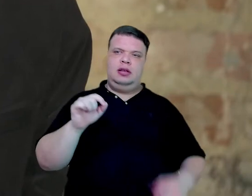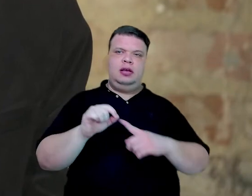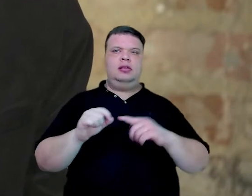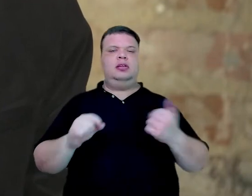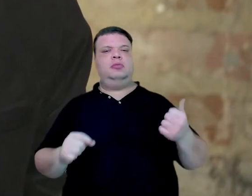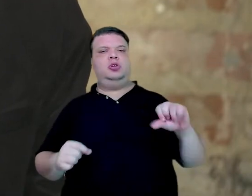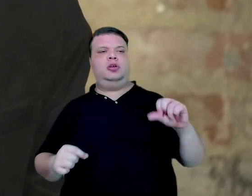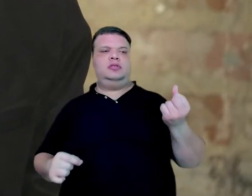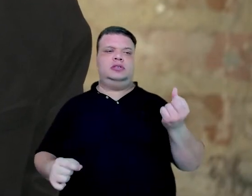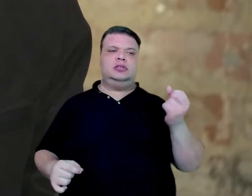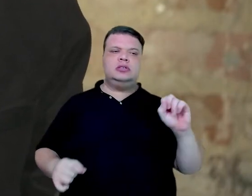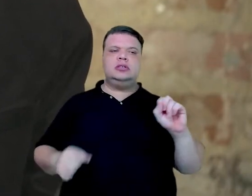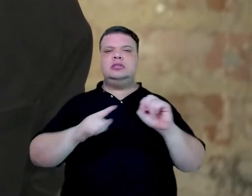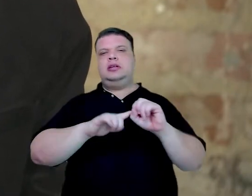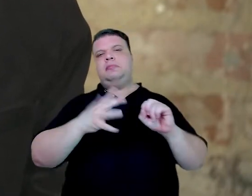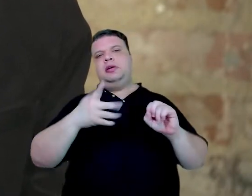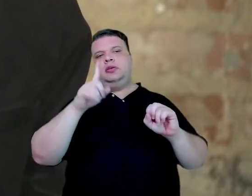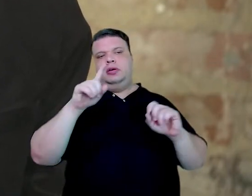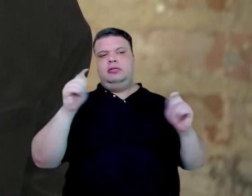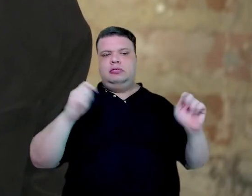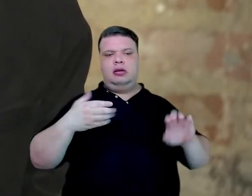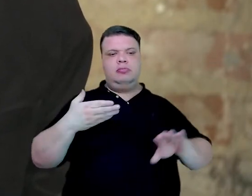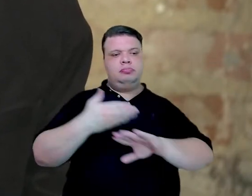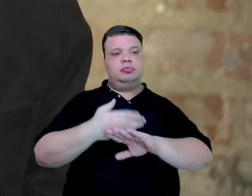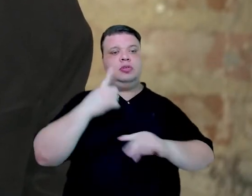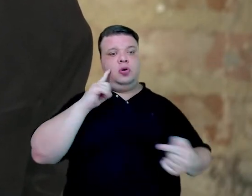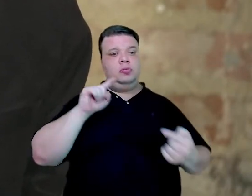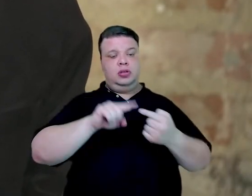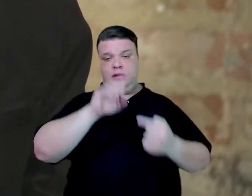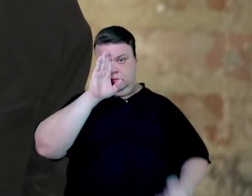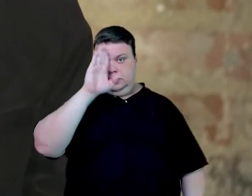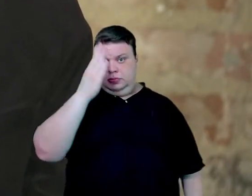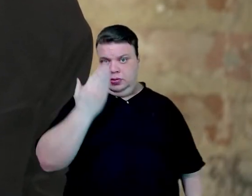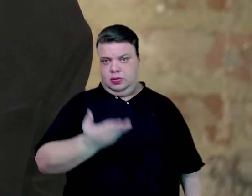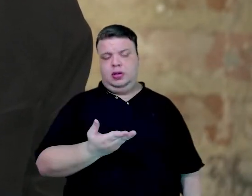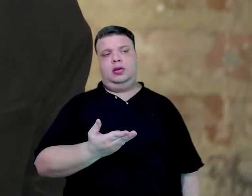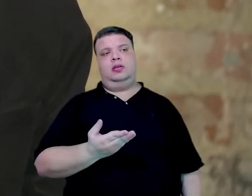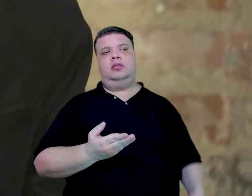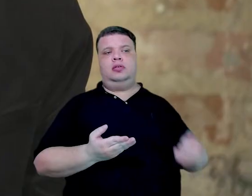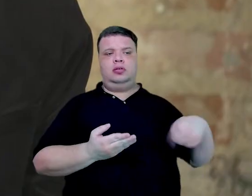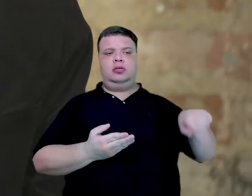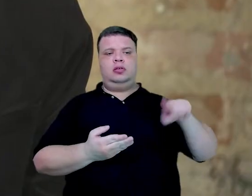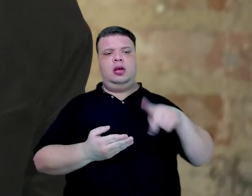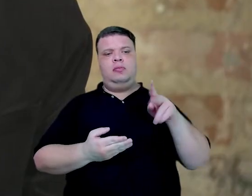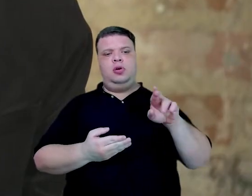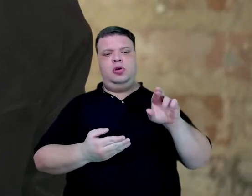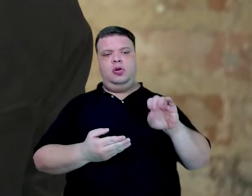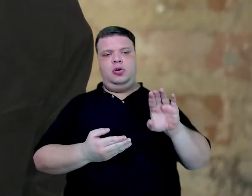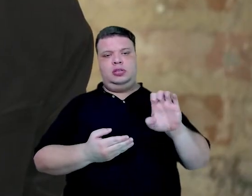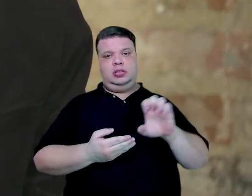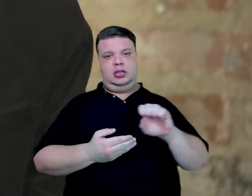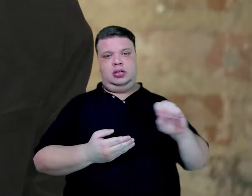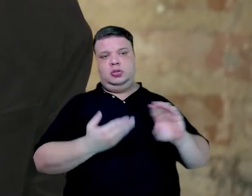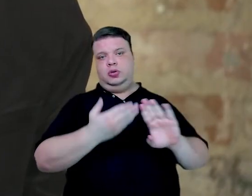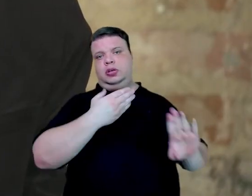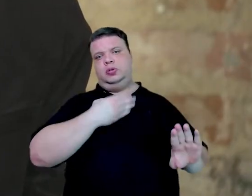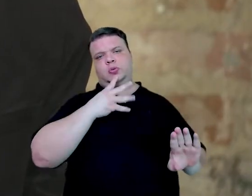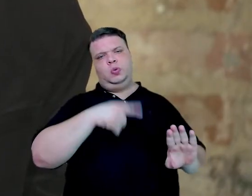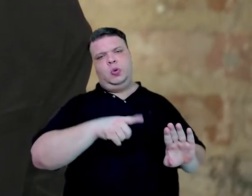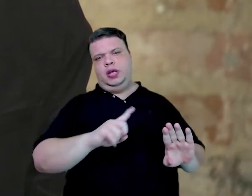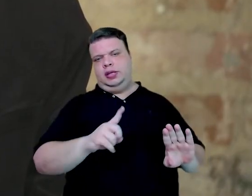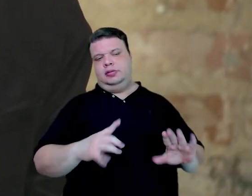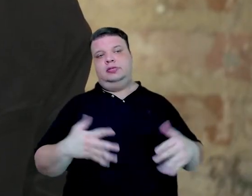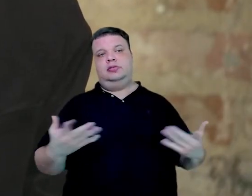principalmente dos processos que a gente não conhecia do ponto de vista físico, químico, biológico e outros